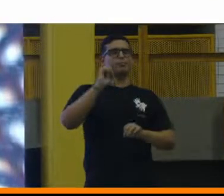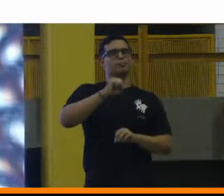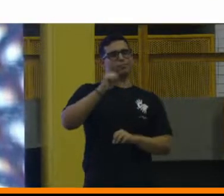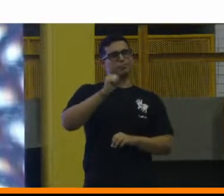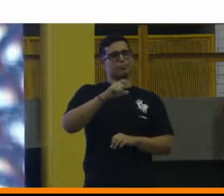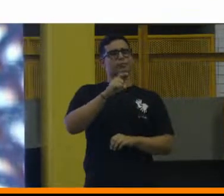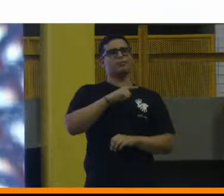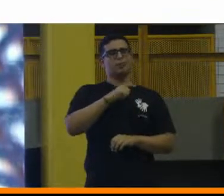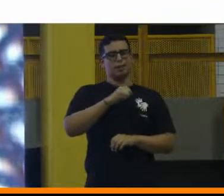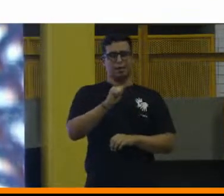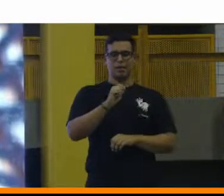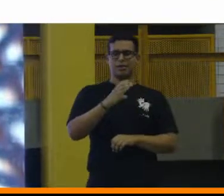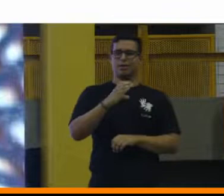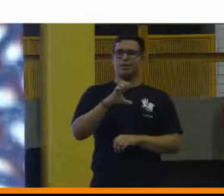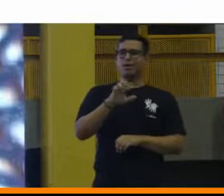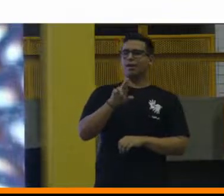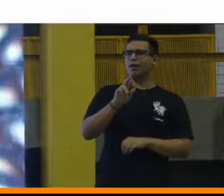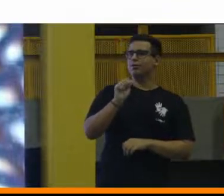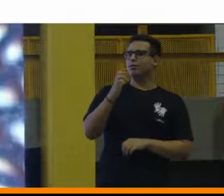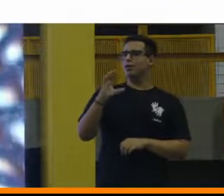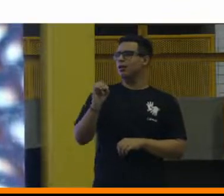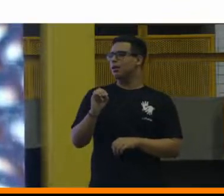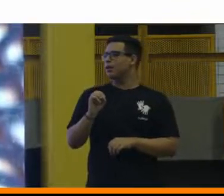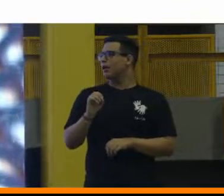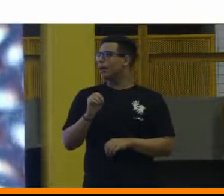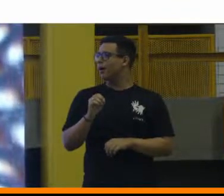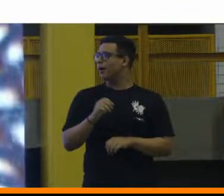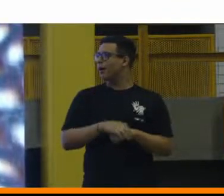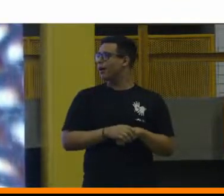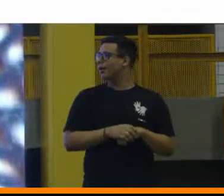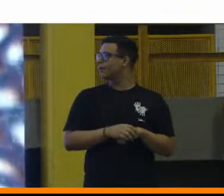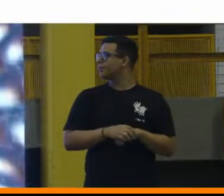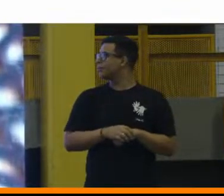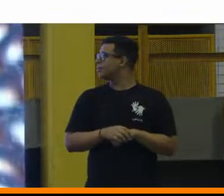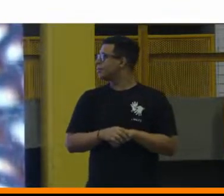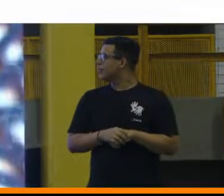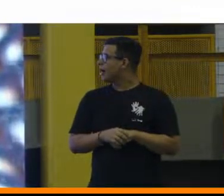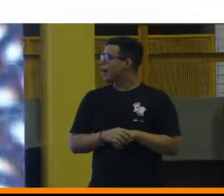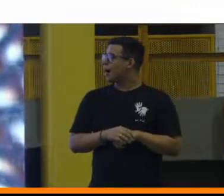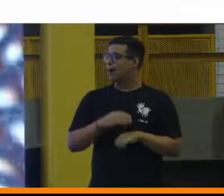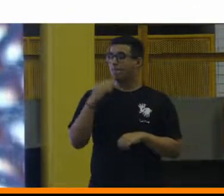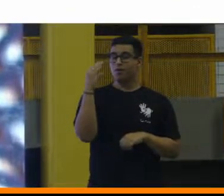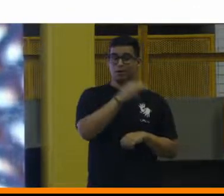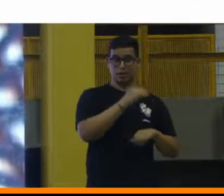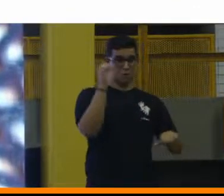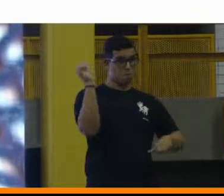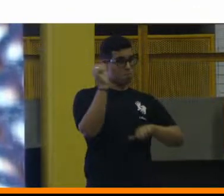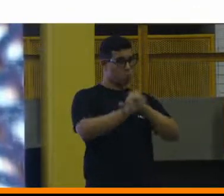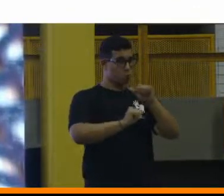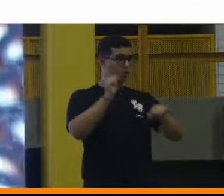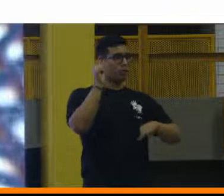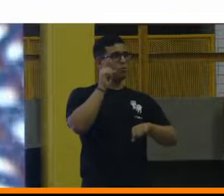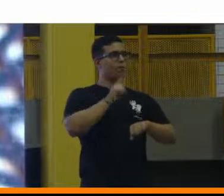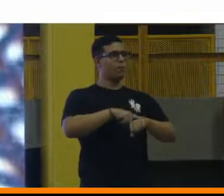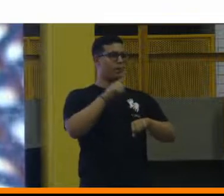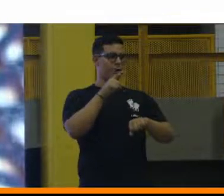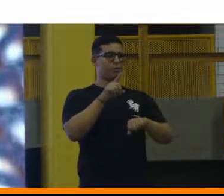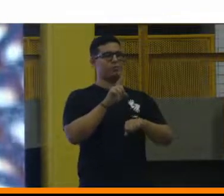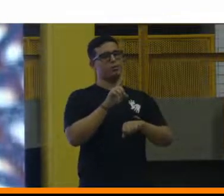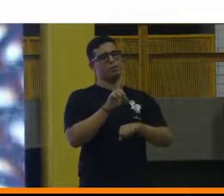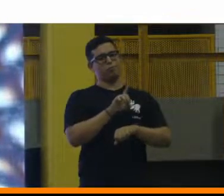existe aceleração. A velocidade muda quando você faz uma curva, muda de direção. E se